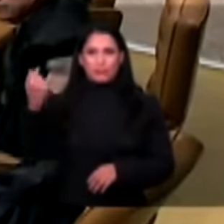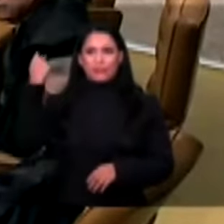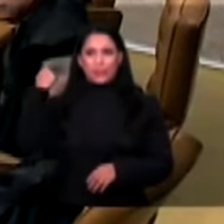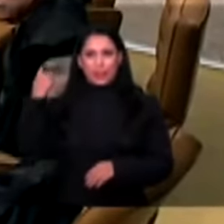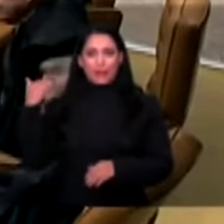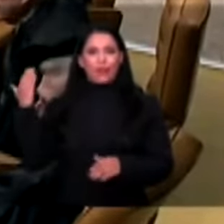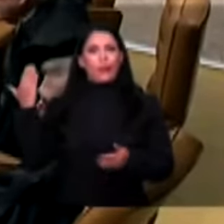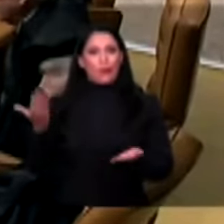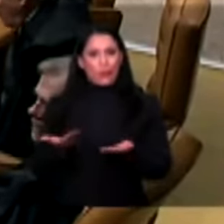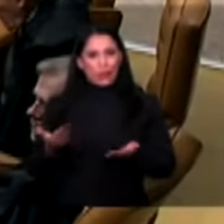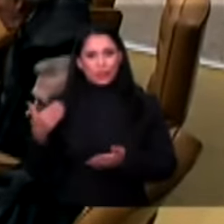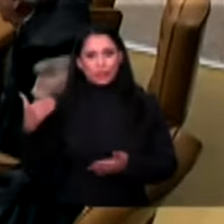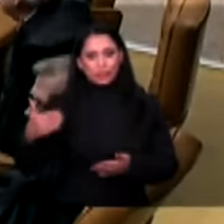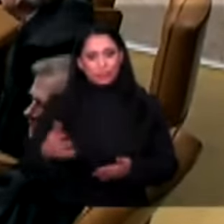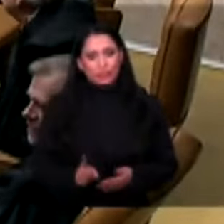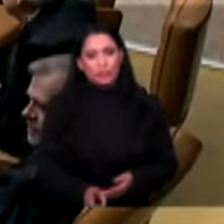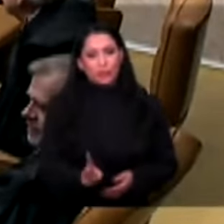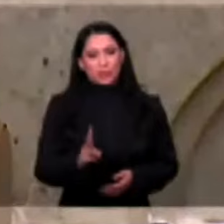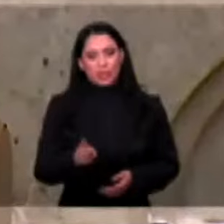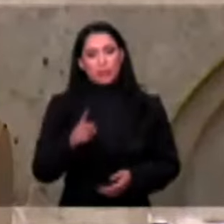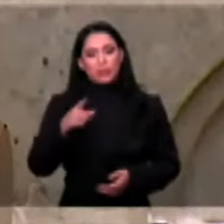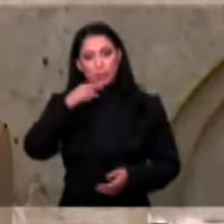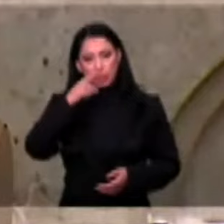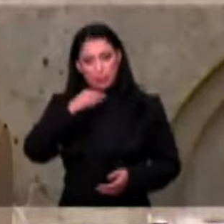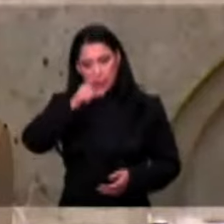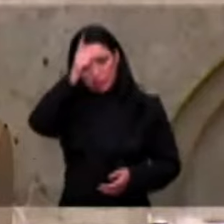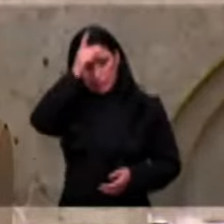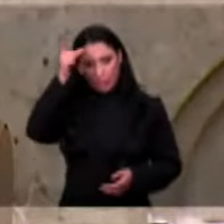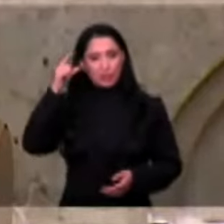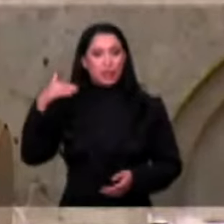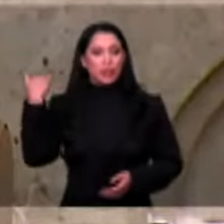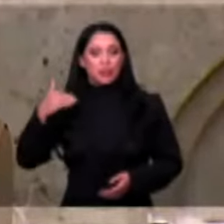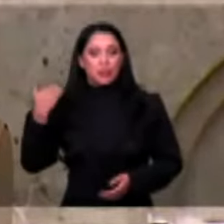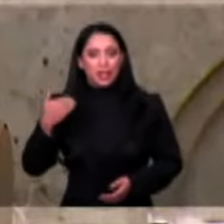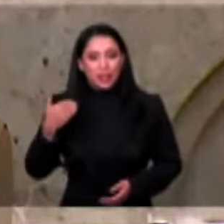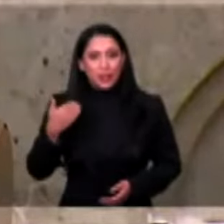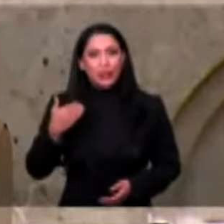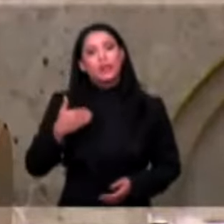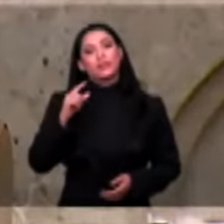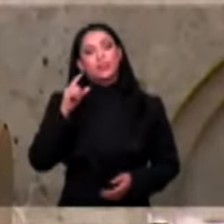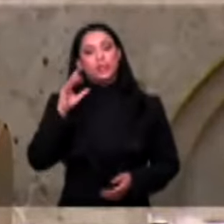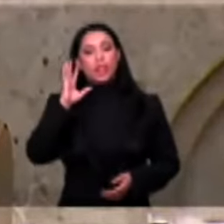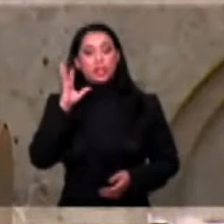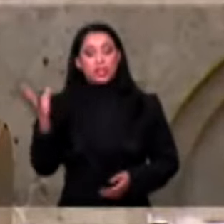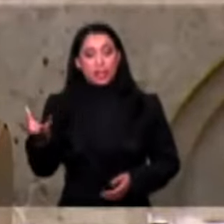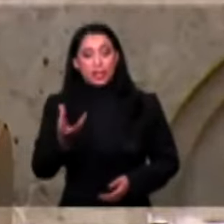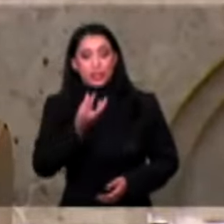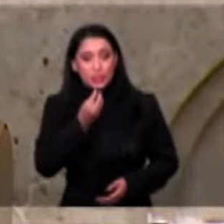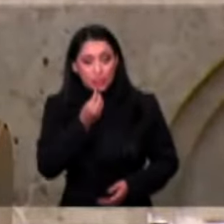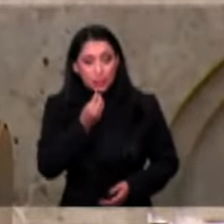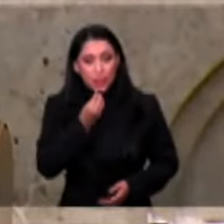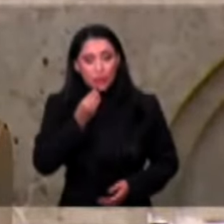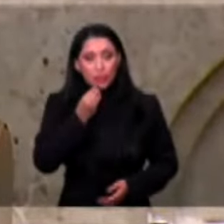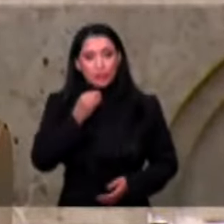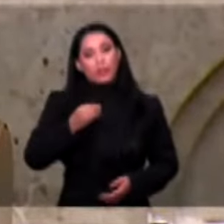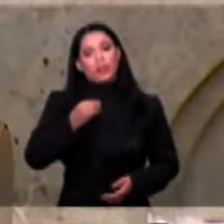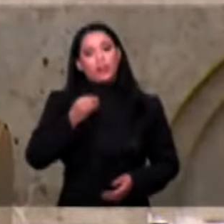ministro Gilmar Mendes, ministro Ricardo Lewandowski, ministra Carmen Lúcia, ministro Dias Toffoli, ministro Luiz